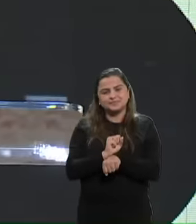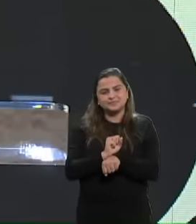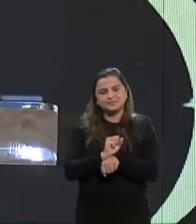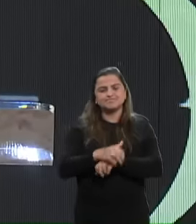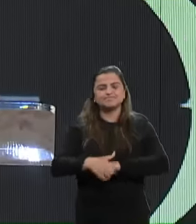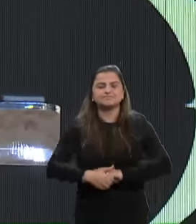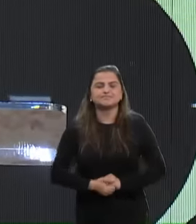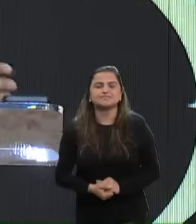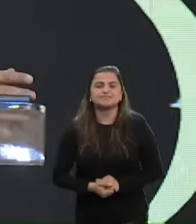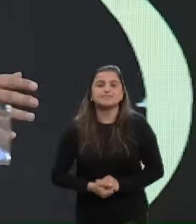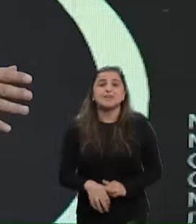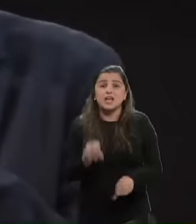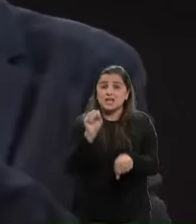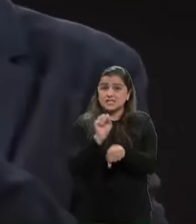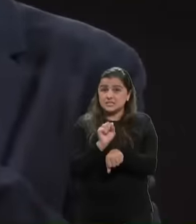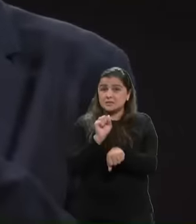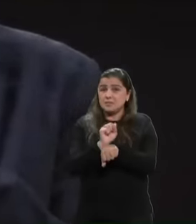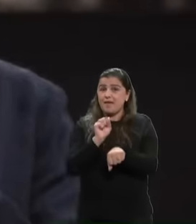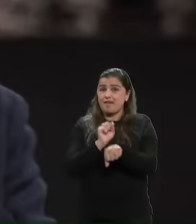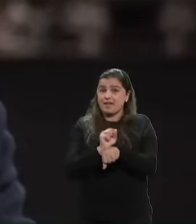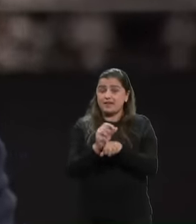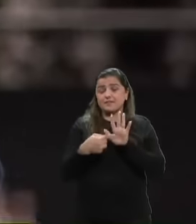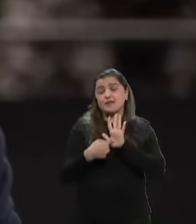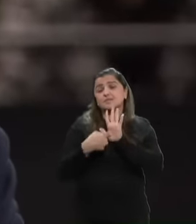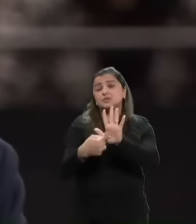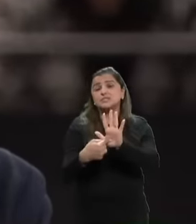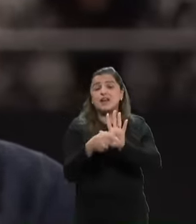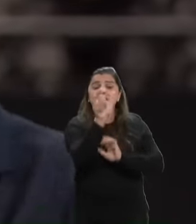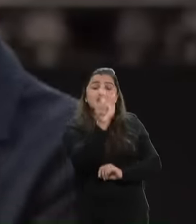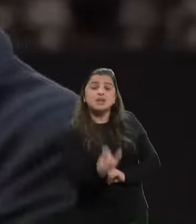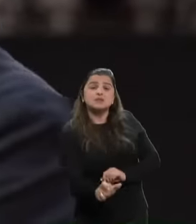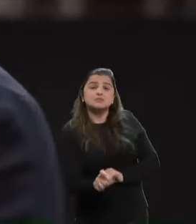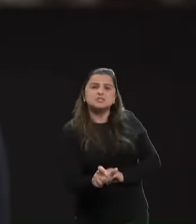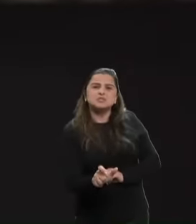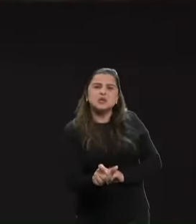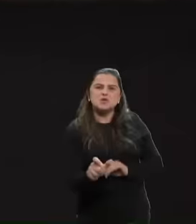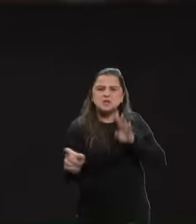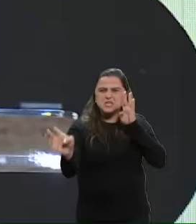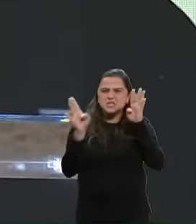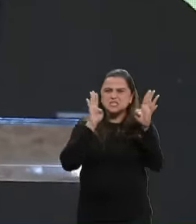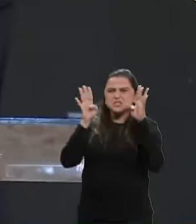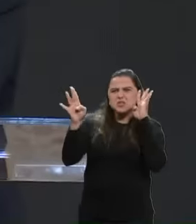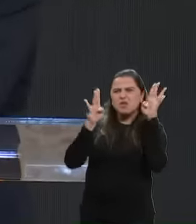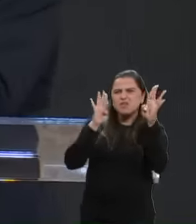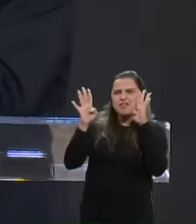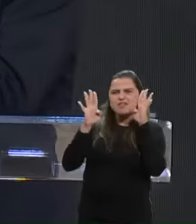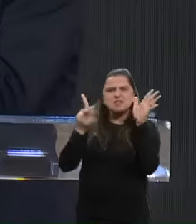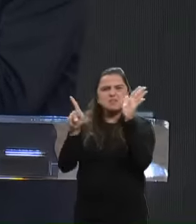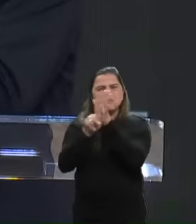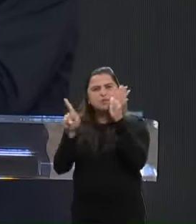A espera vai peneirar quem só tem uma ilusão ou quem tem sonho de Deus na sua vida.